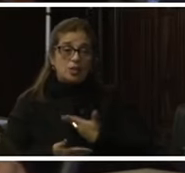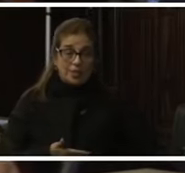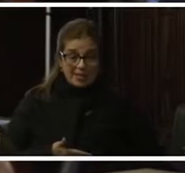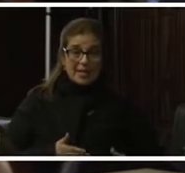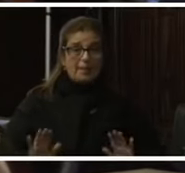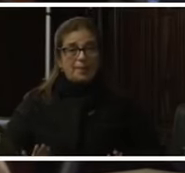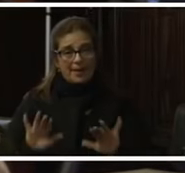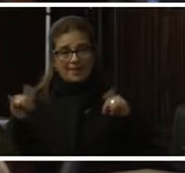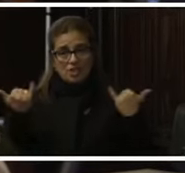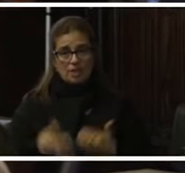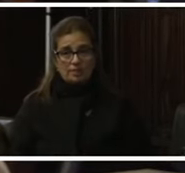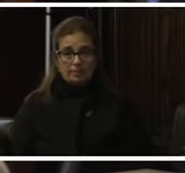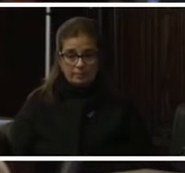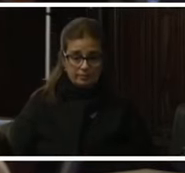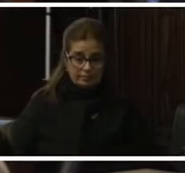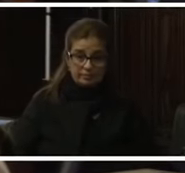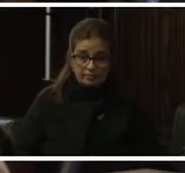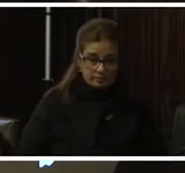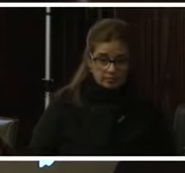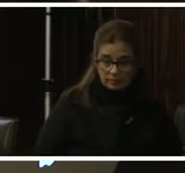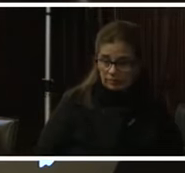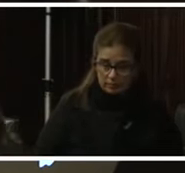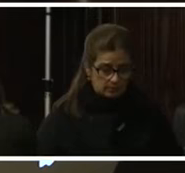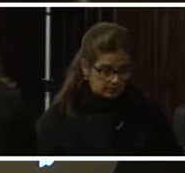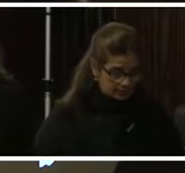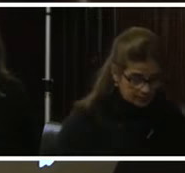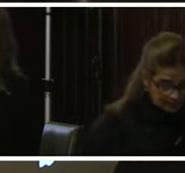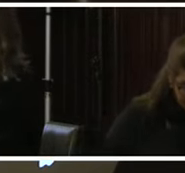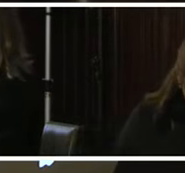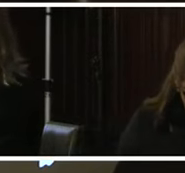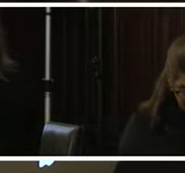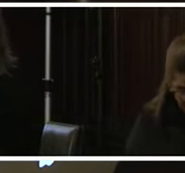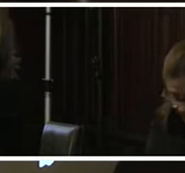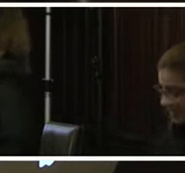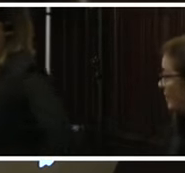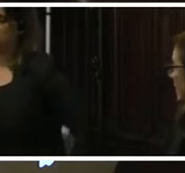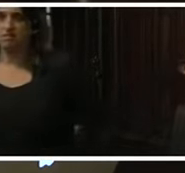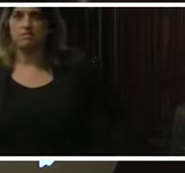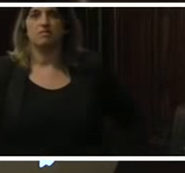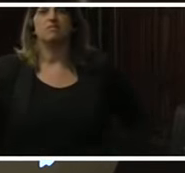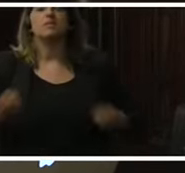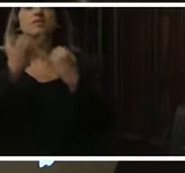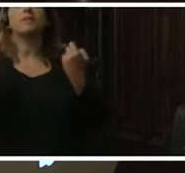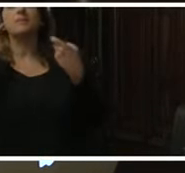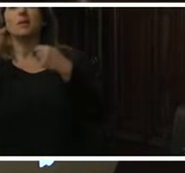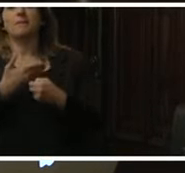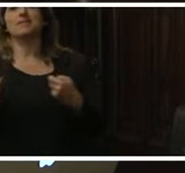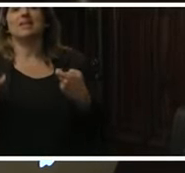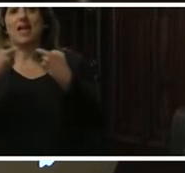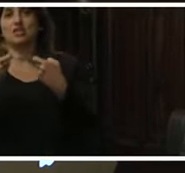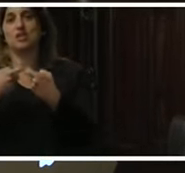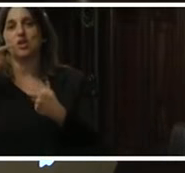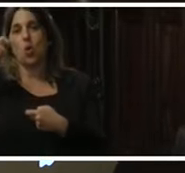efetivadas bom dia solar à venda presidenta da associação dos juízes para a democracia